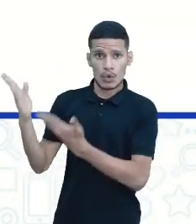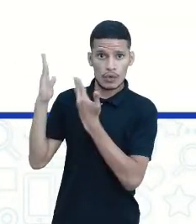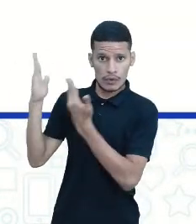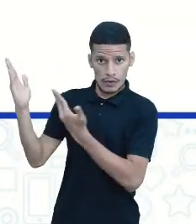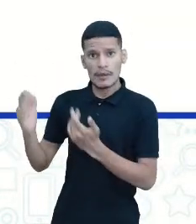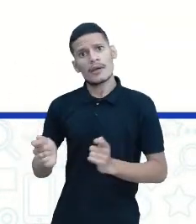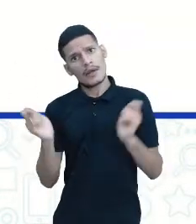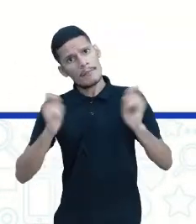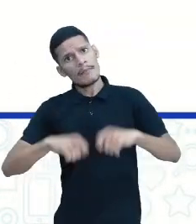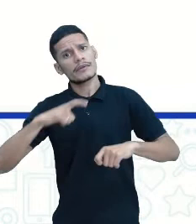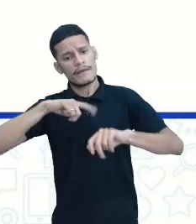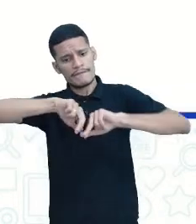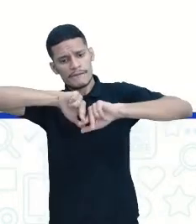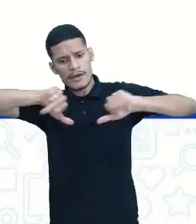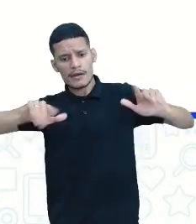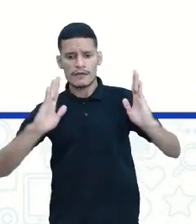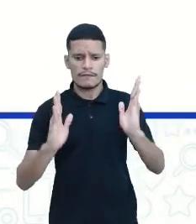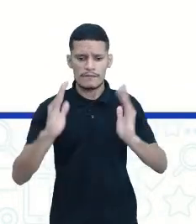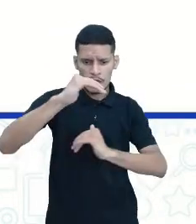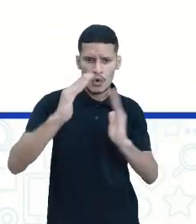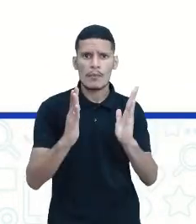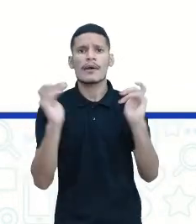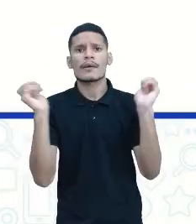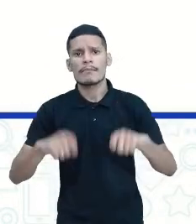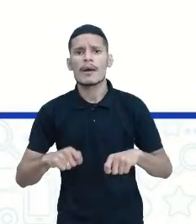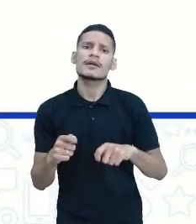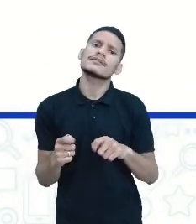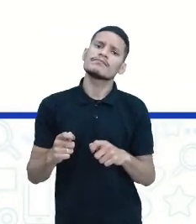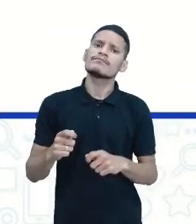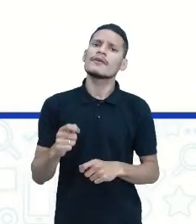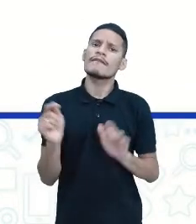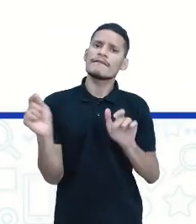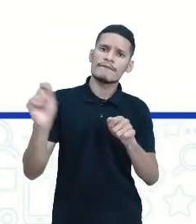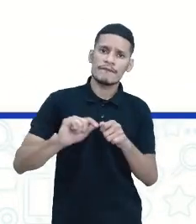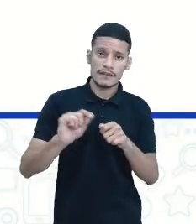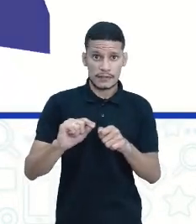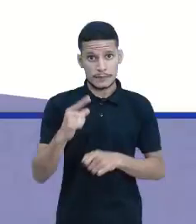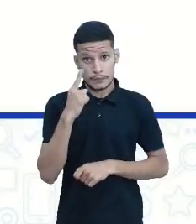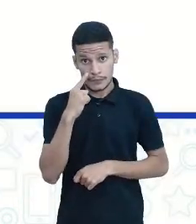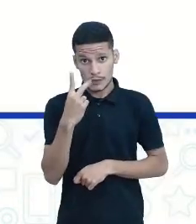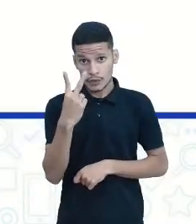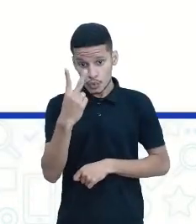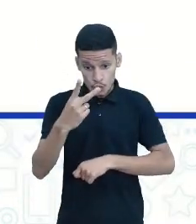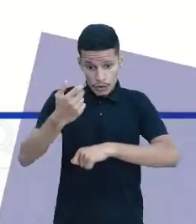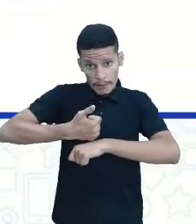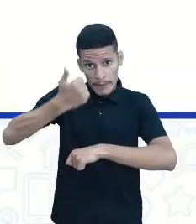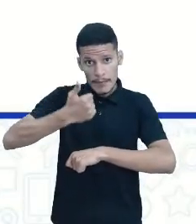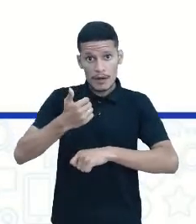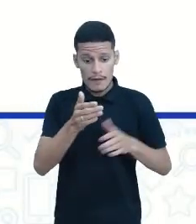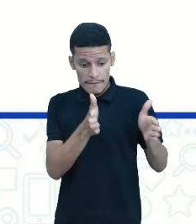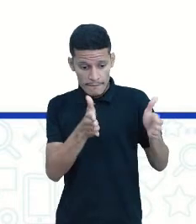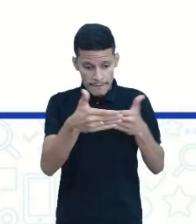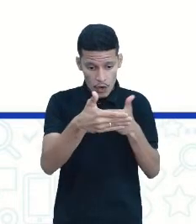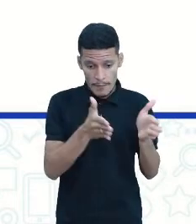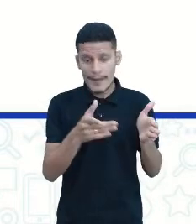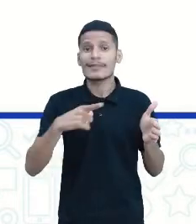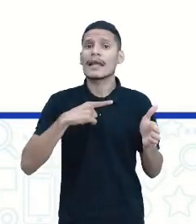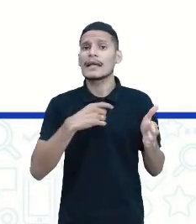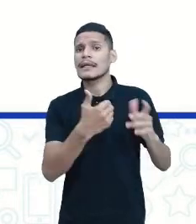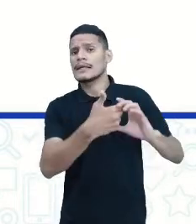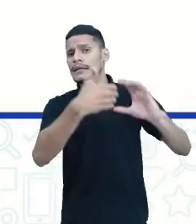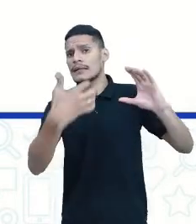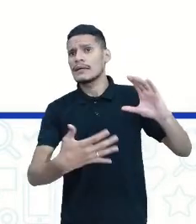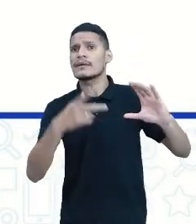colocar dessa maneira aí, tá certo? Então a gente vai perceber que as duas primeiras formas, elas vão ter algumas